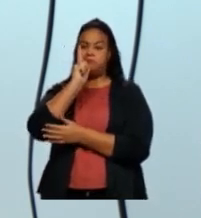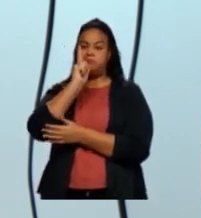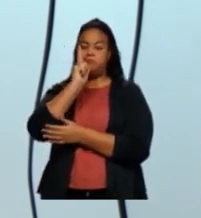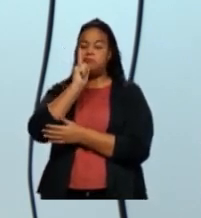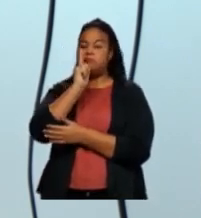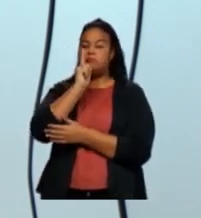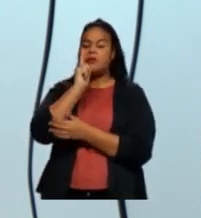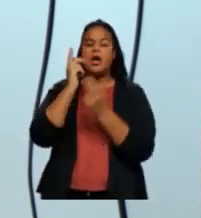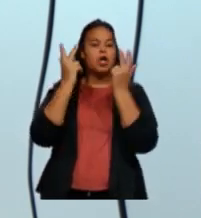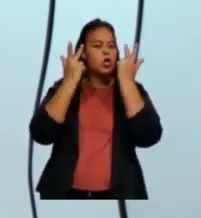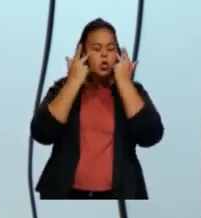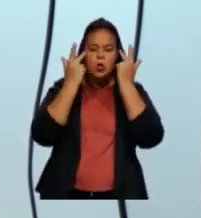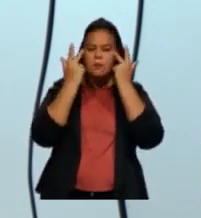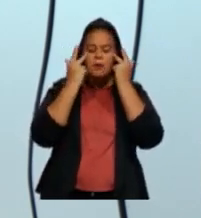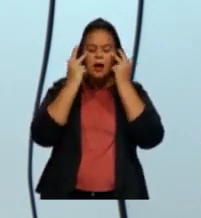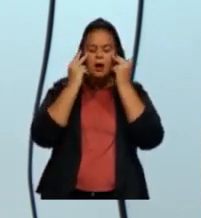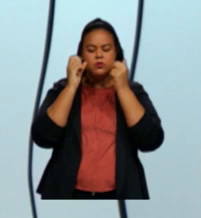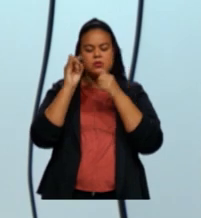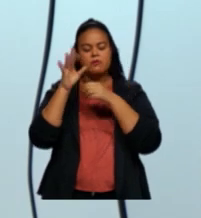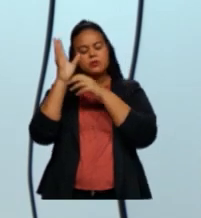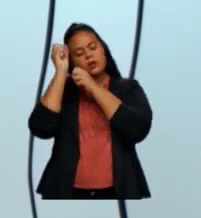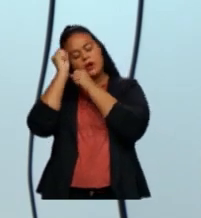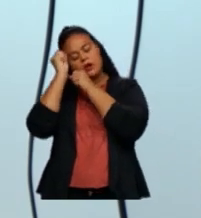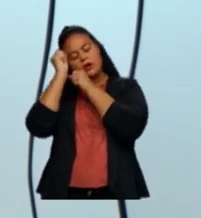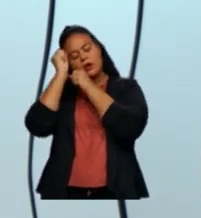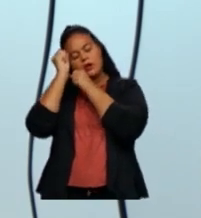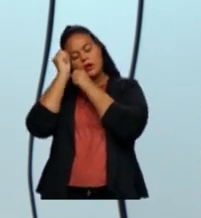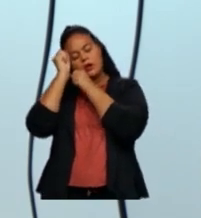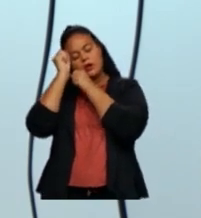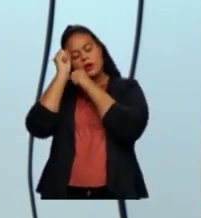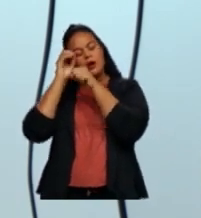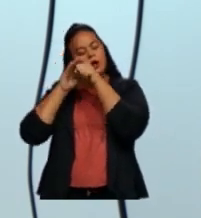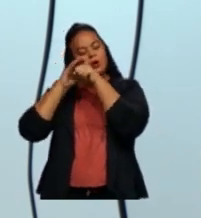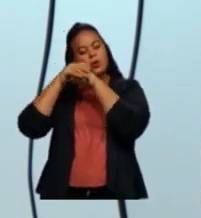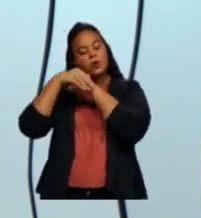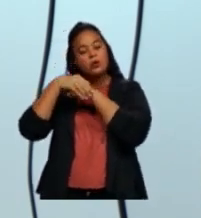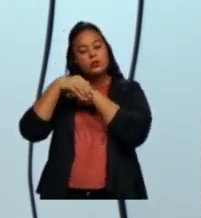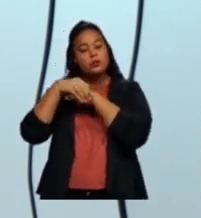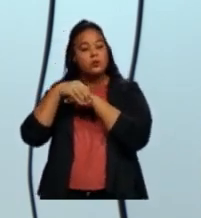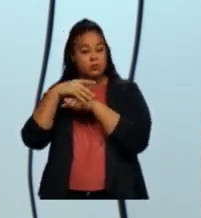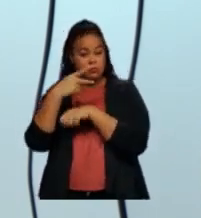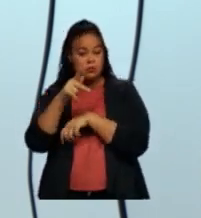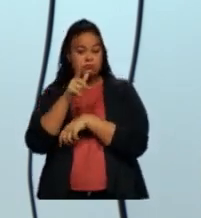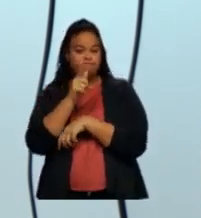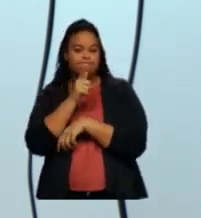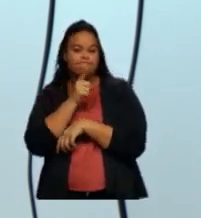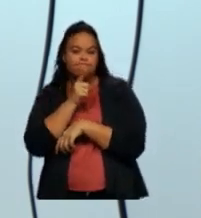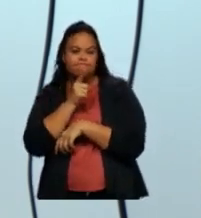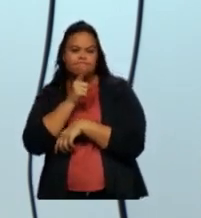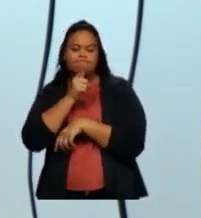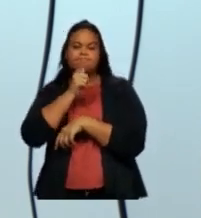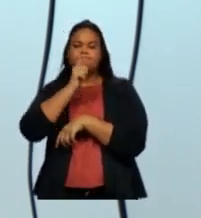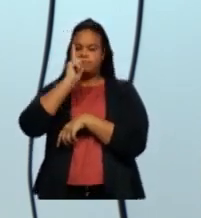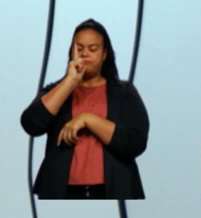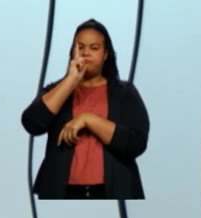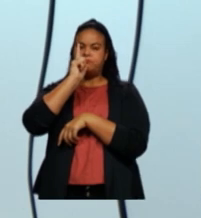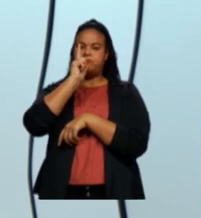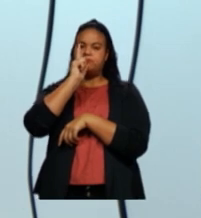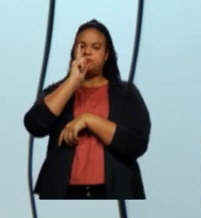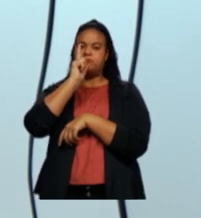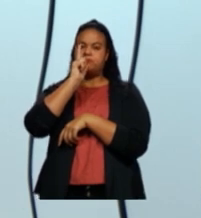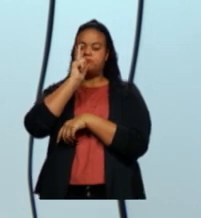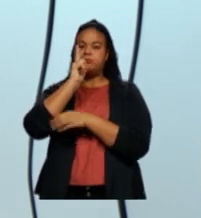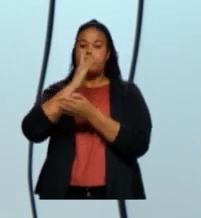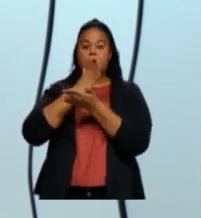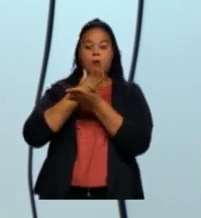involuntário, significa que aquele adolescente ele já está tendo, o seu corpo já